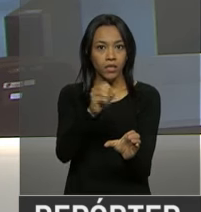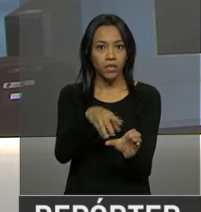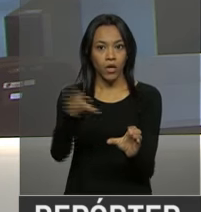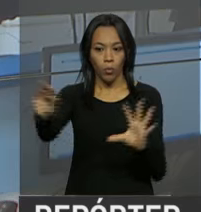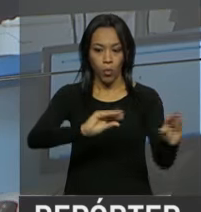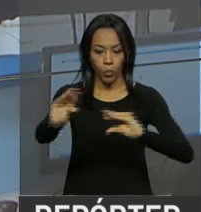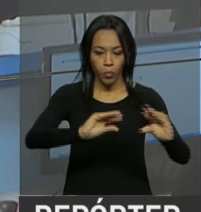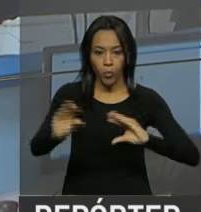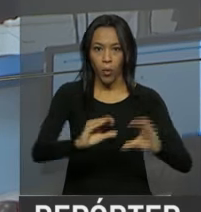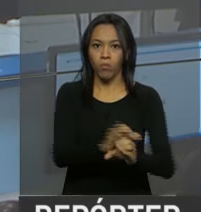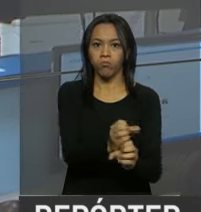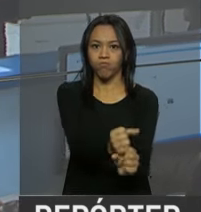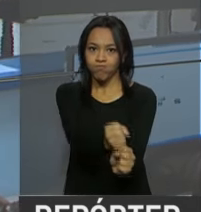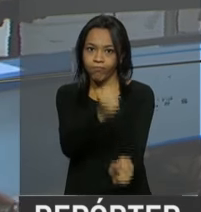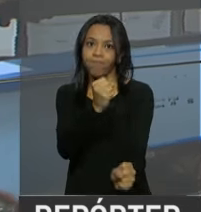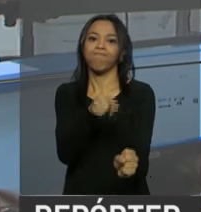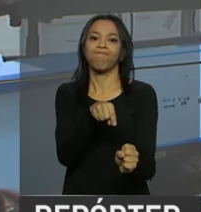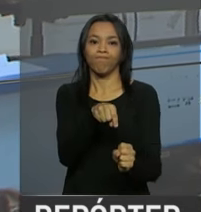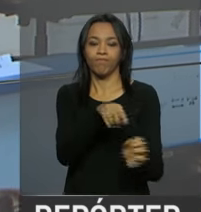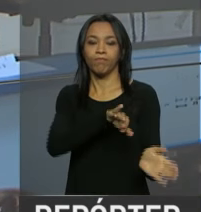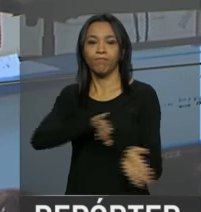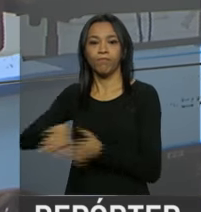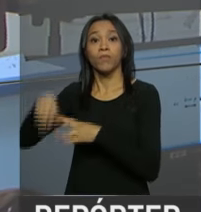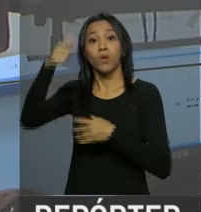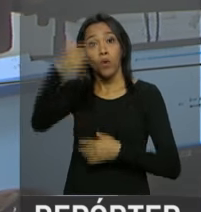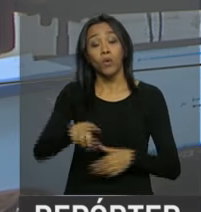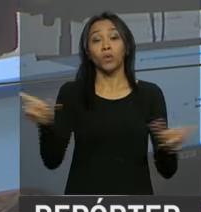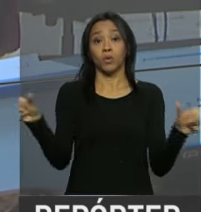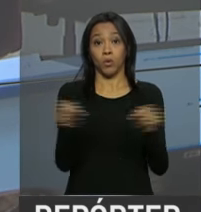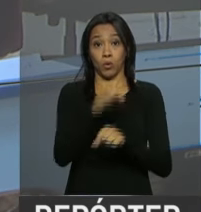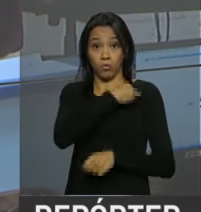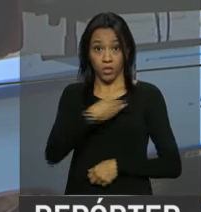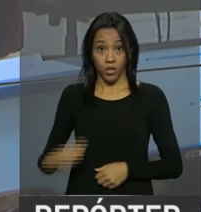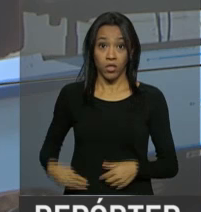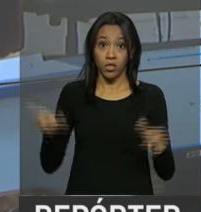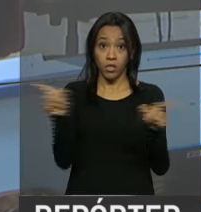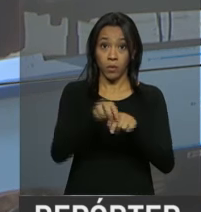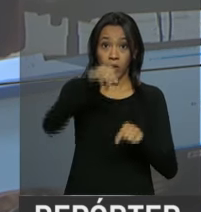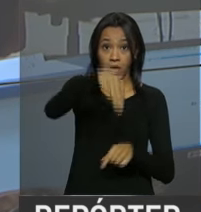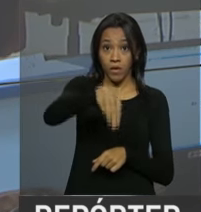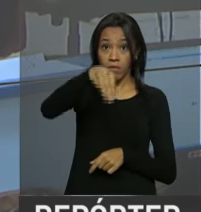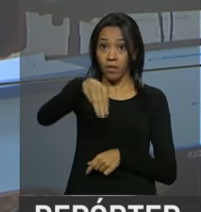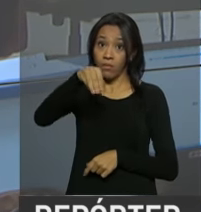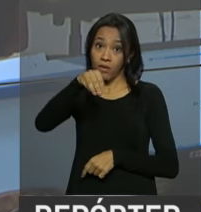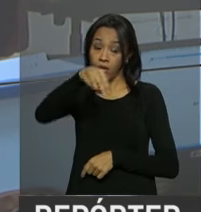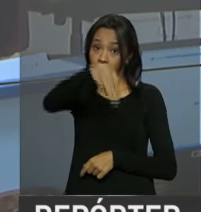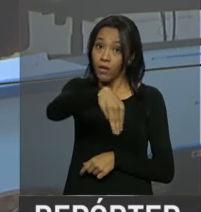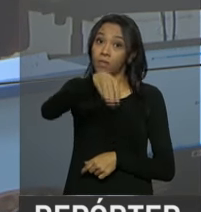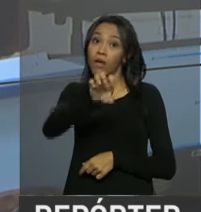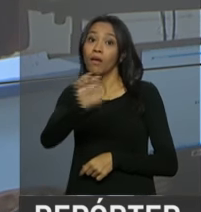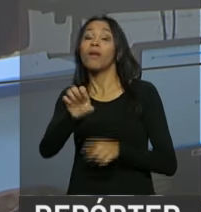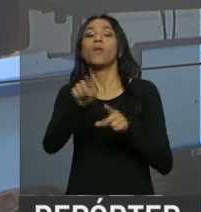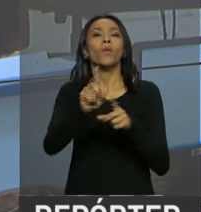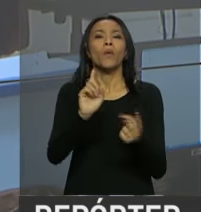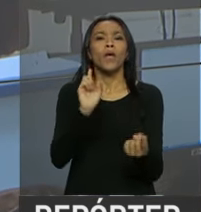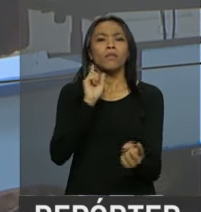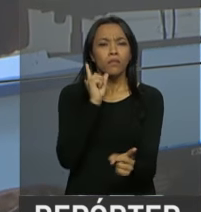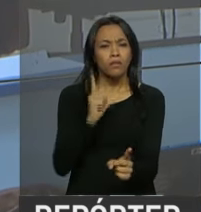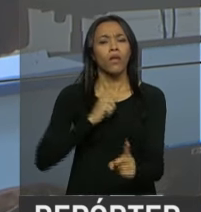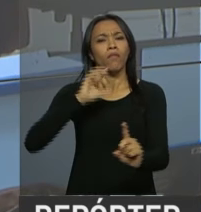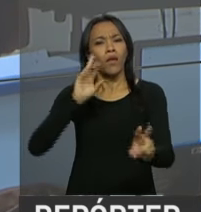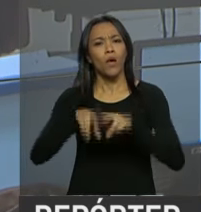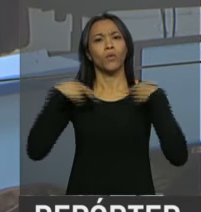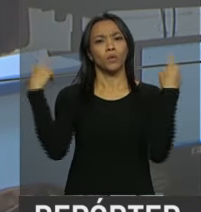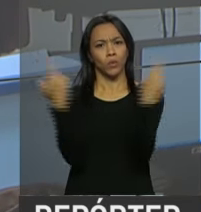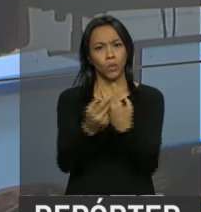investimento. E o ministro de Minas e Energia, Fernando Coelho Filho, se reuniu ontem aqui em Brasília com integrantes das